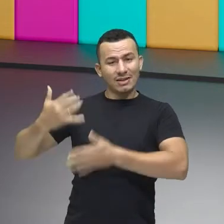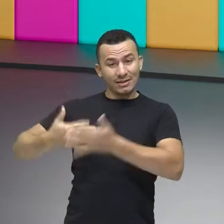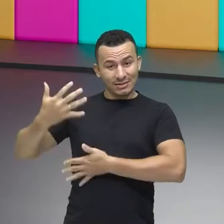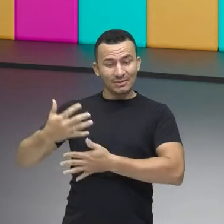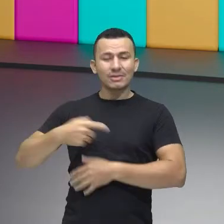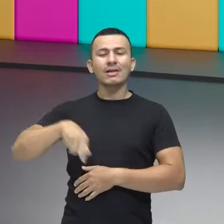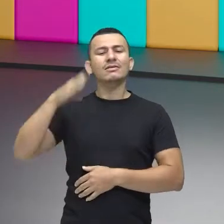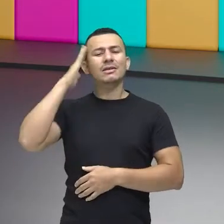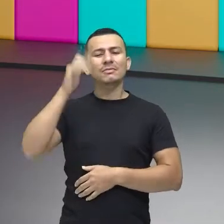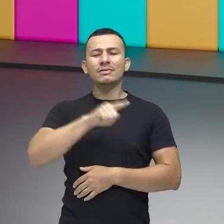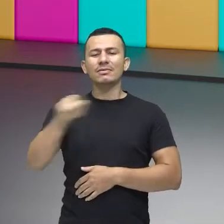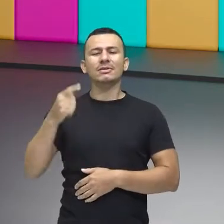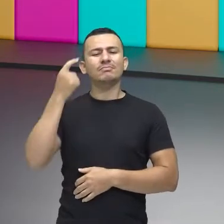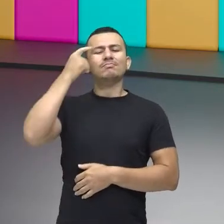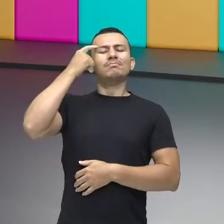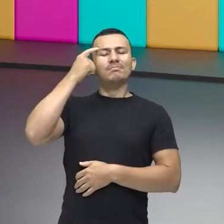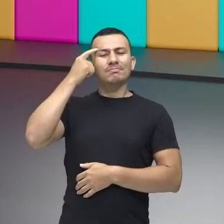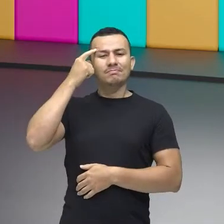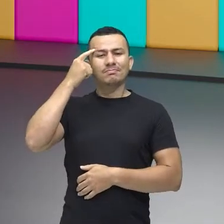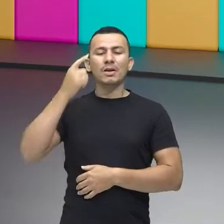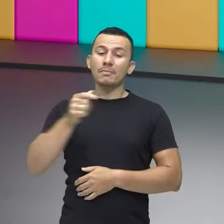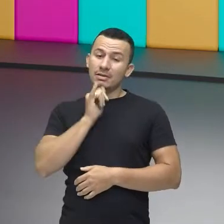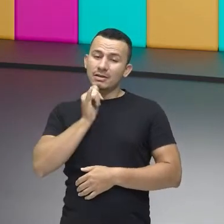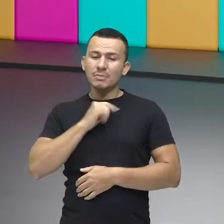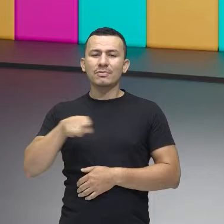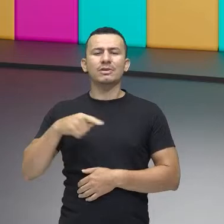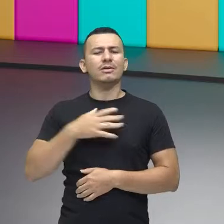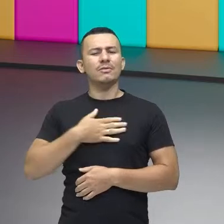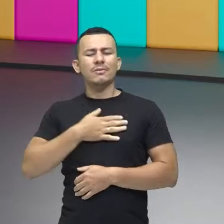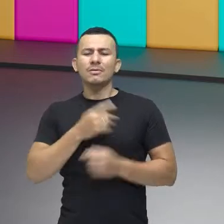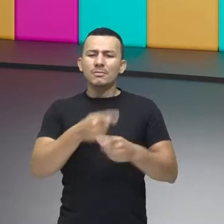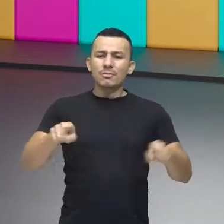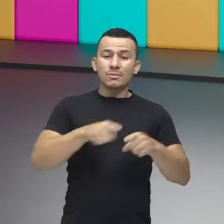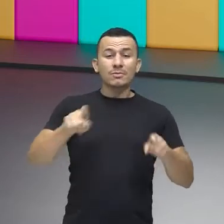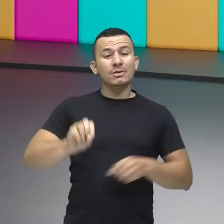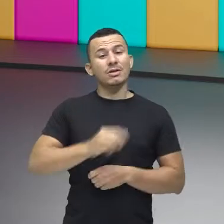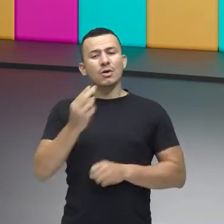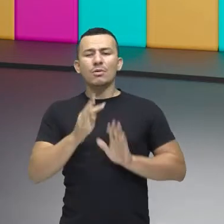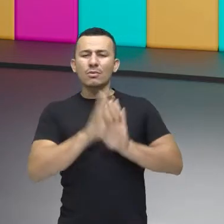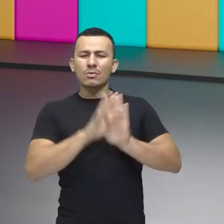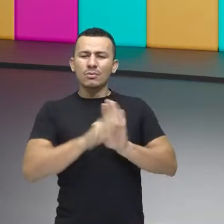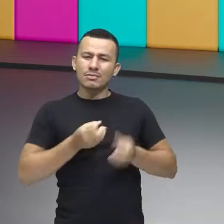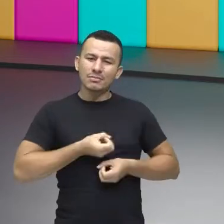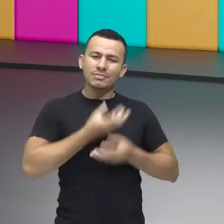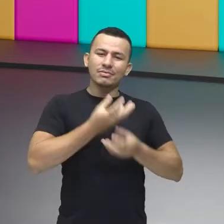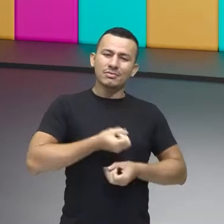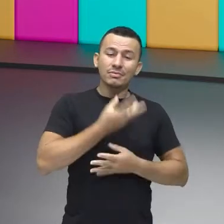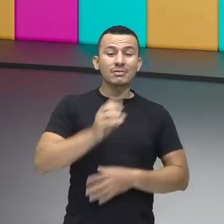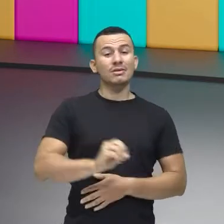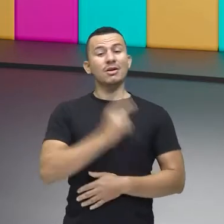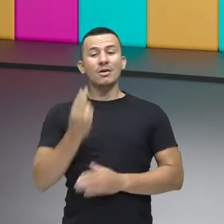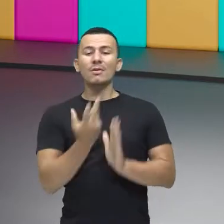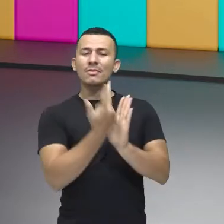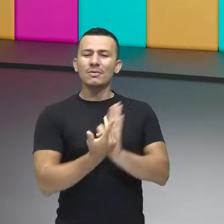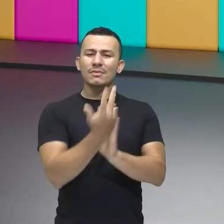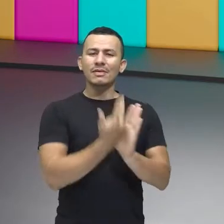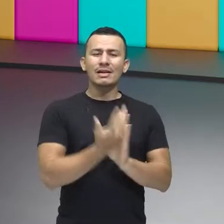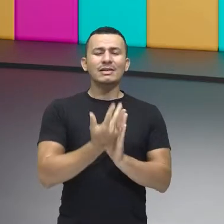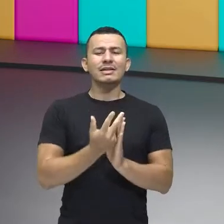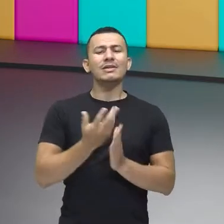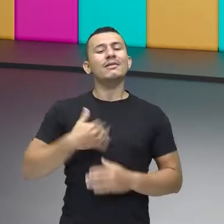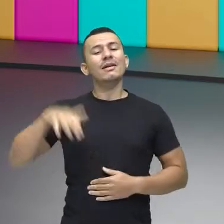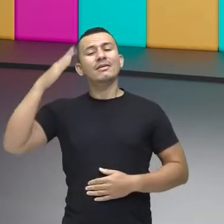que você está pensando quando você para ouvir aquela música, quando você lê uma poesia, quando você desenha, o que você traz